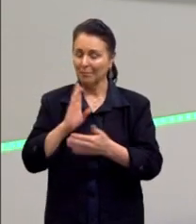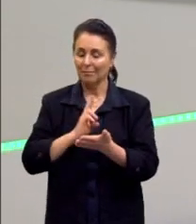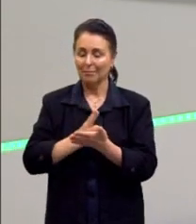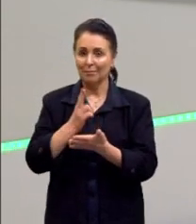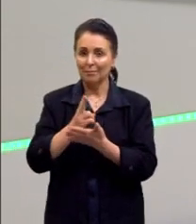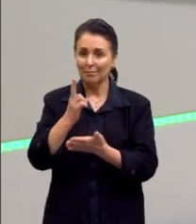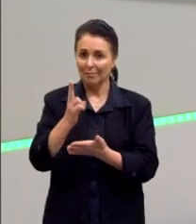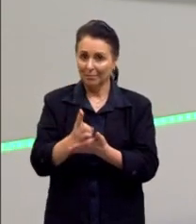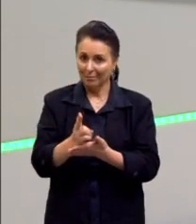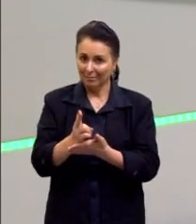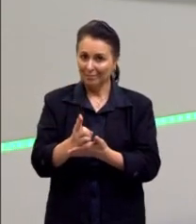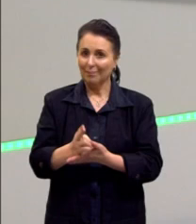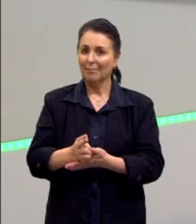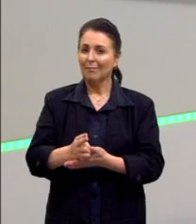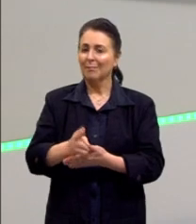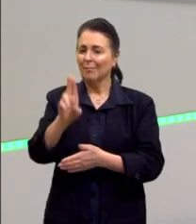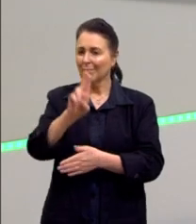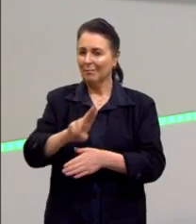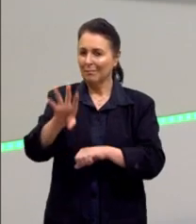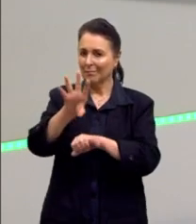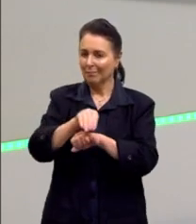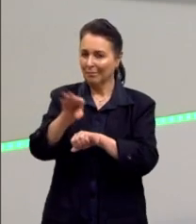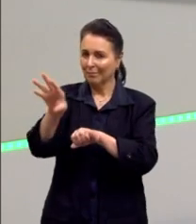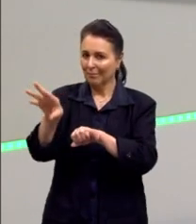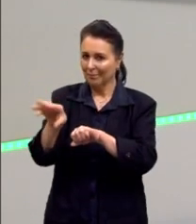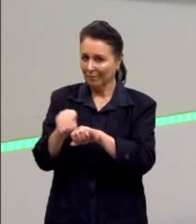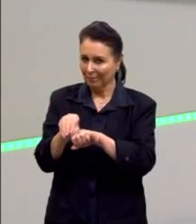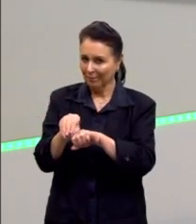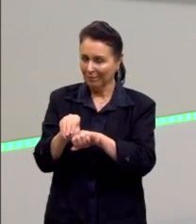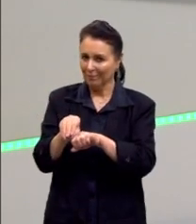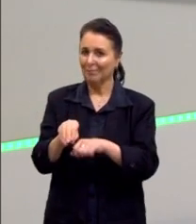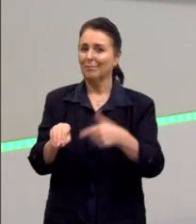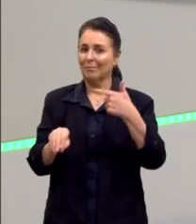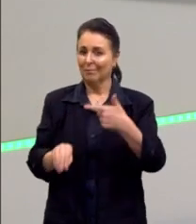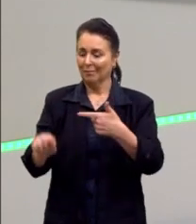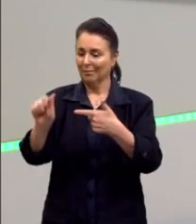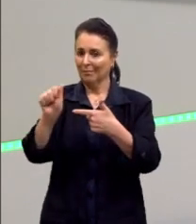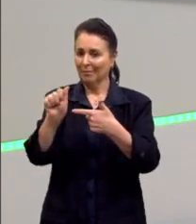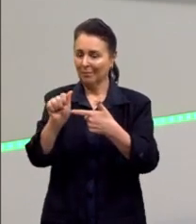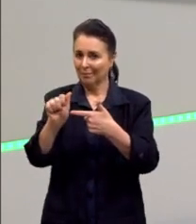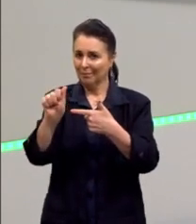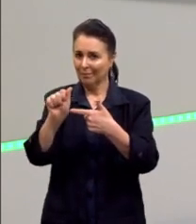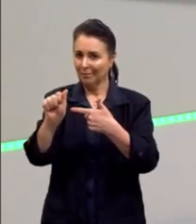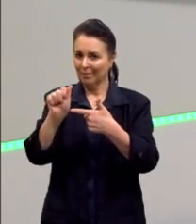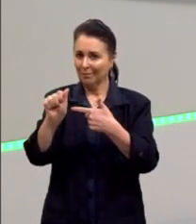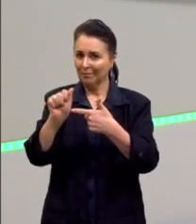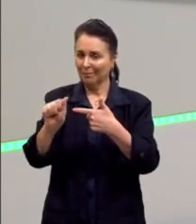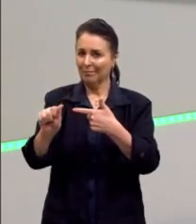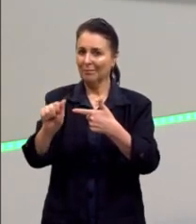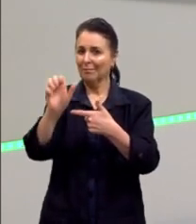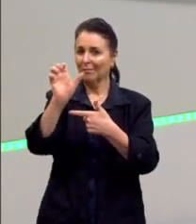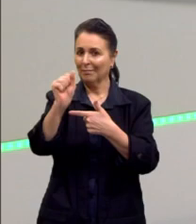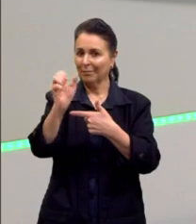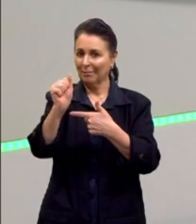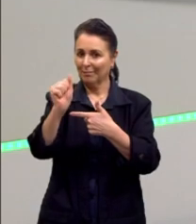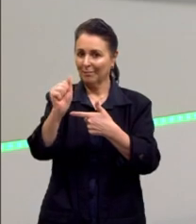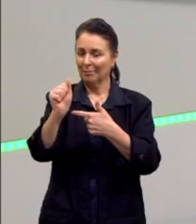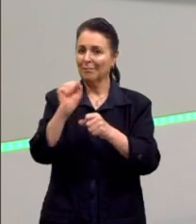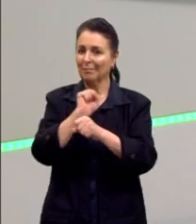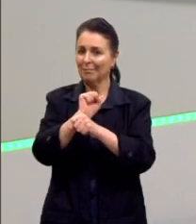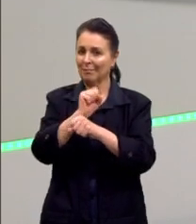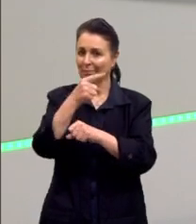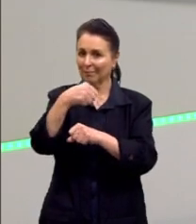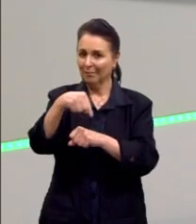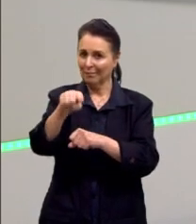continuar e os nossos conhecimentos algébricos a gente ainda tem bastante coisa para ver pela frente conto com vocês